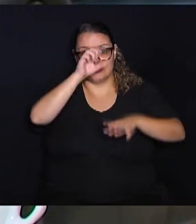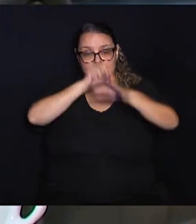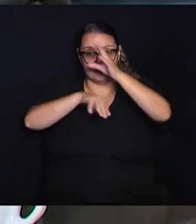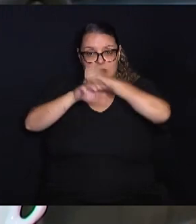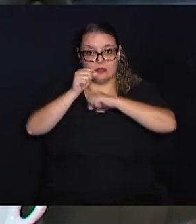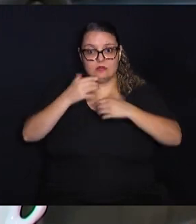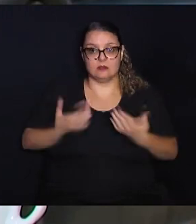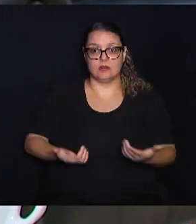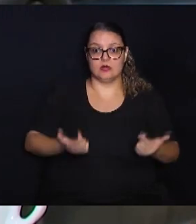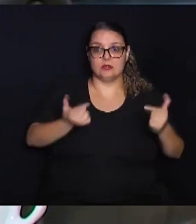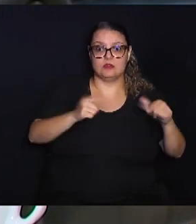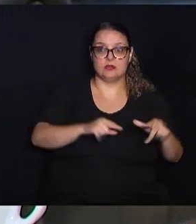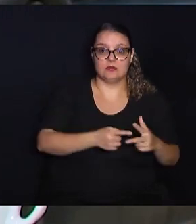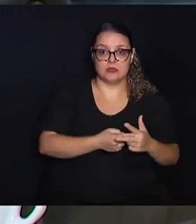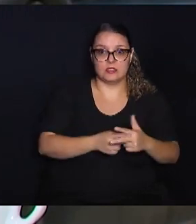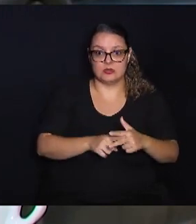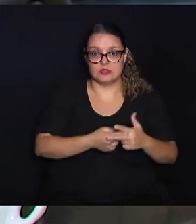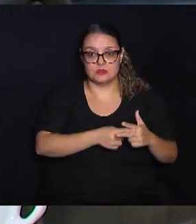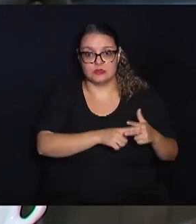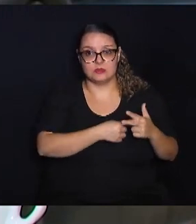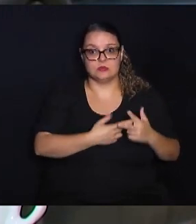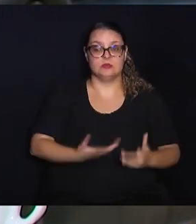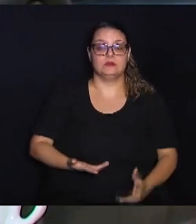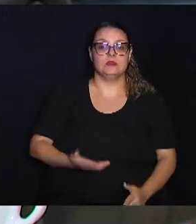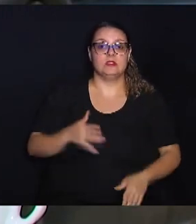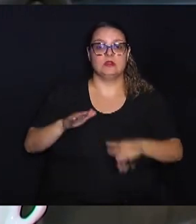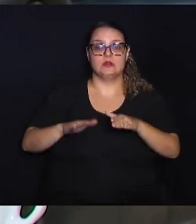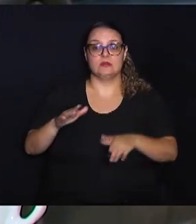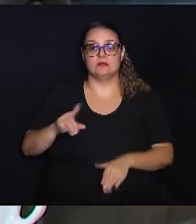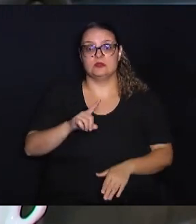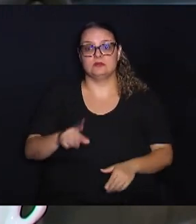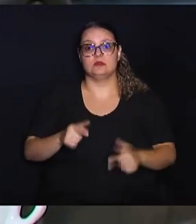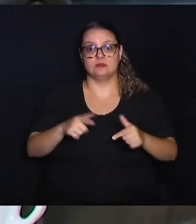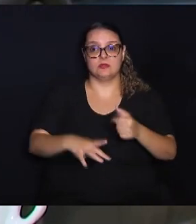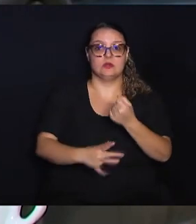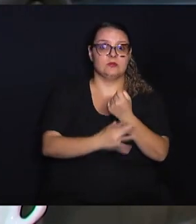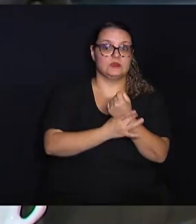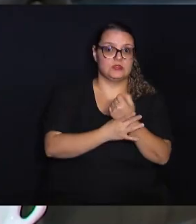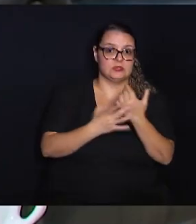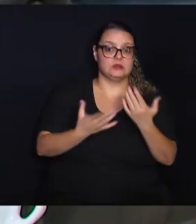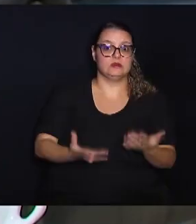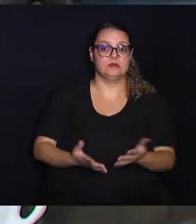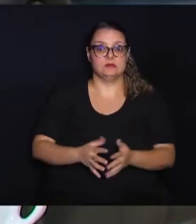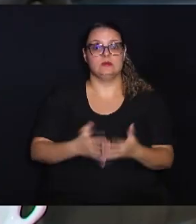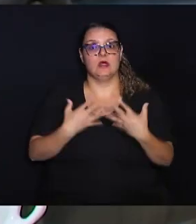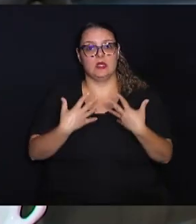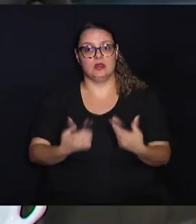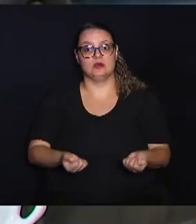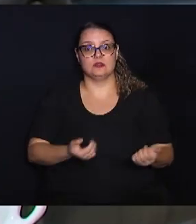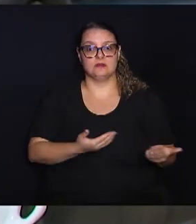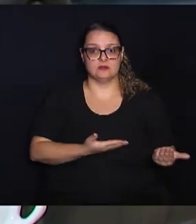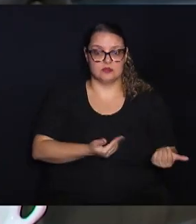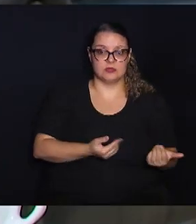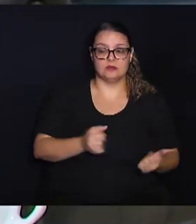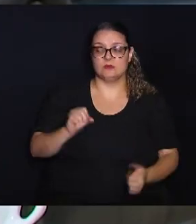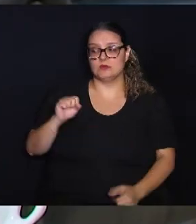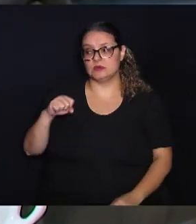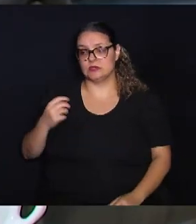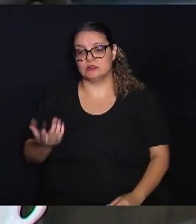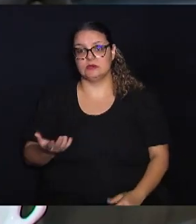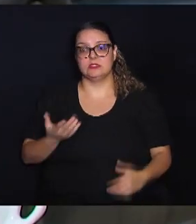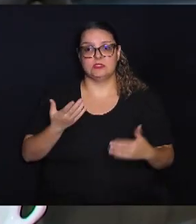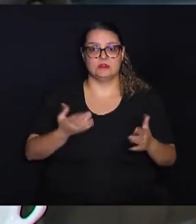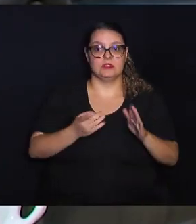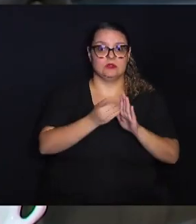o ambiente das oficinas, às vezes não é um ambiente seguro, né, para receber esses jovens. Sim. Então, saiu